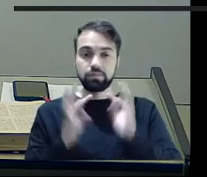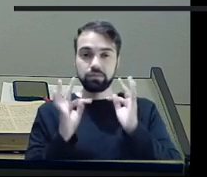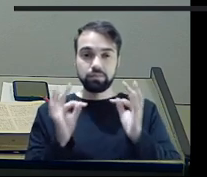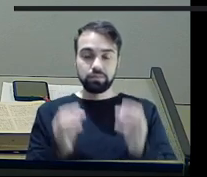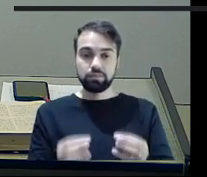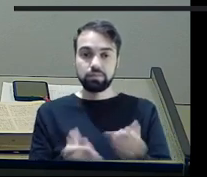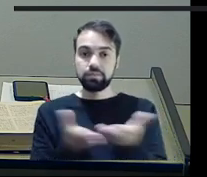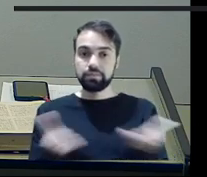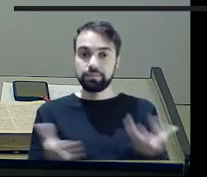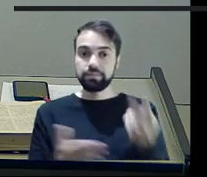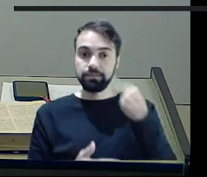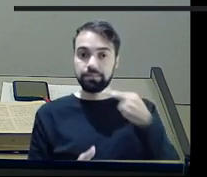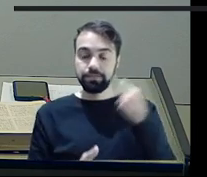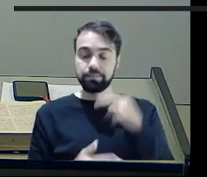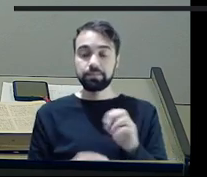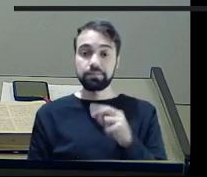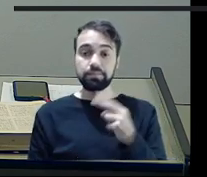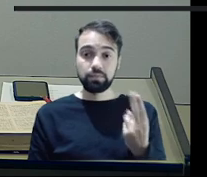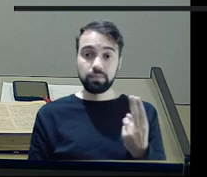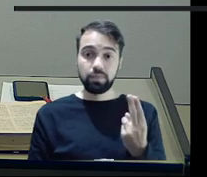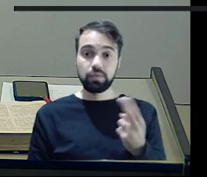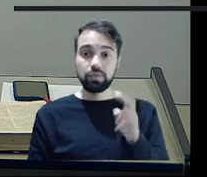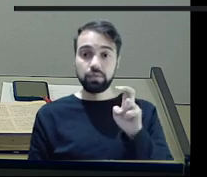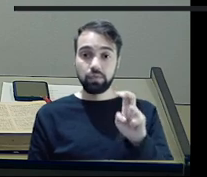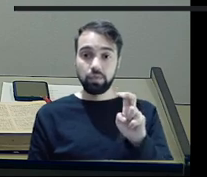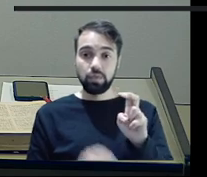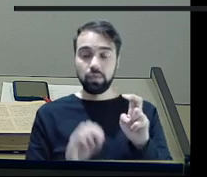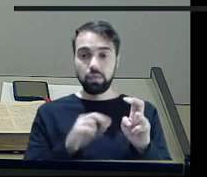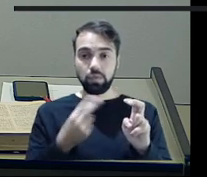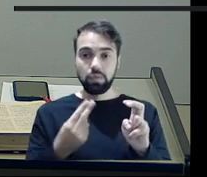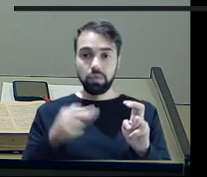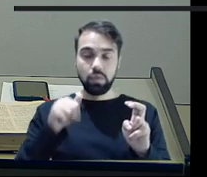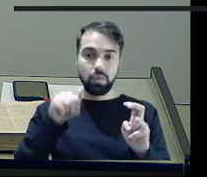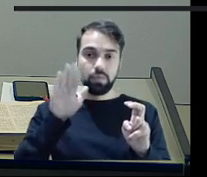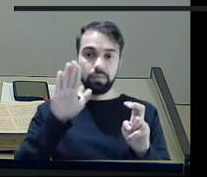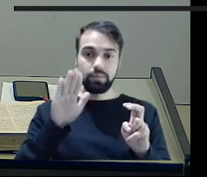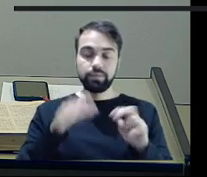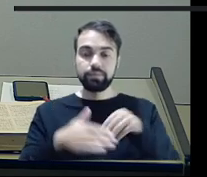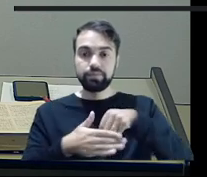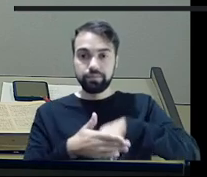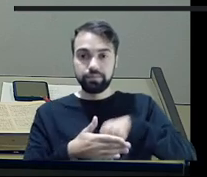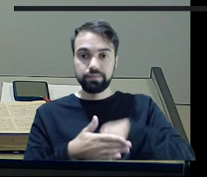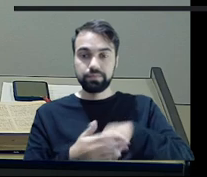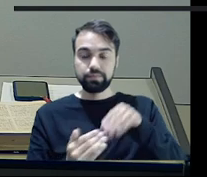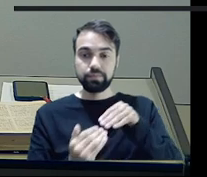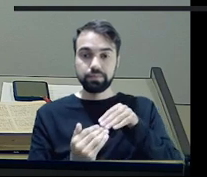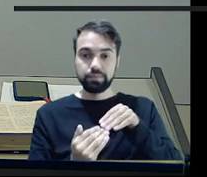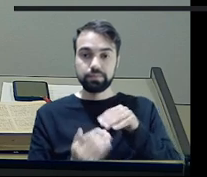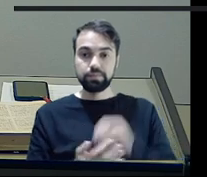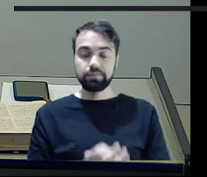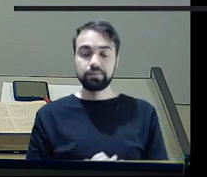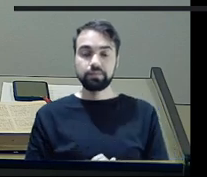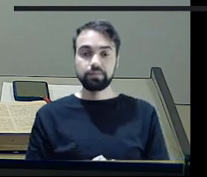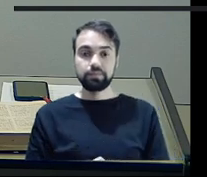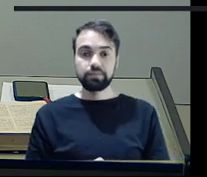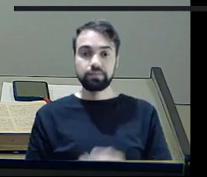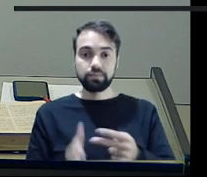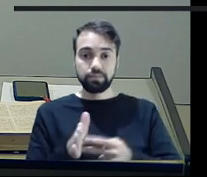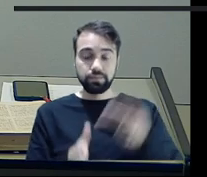vereadores, ou seja, 5 ou mais voto favorável. Está em segunda